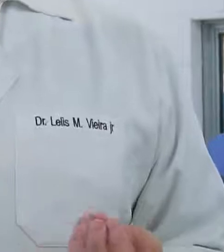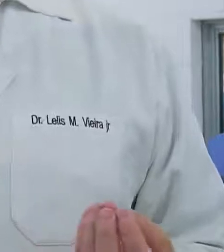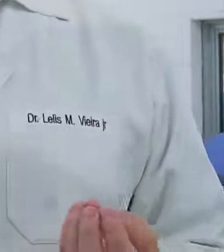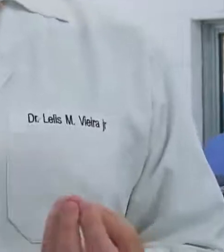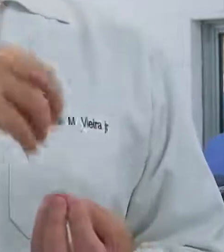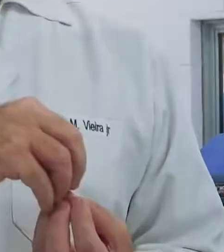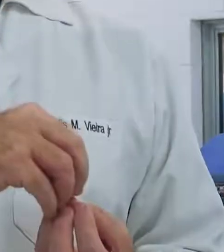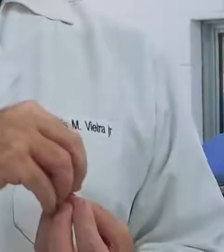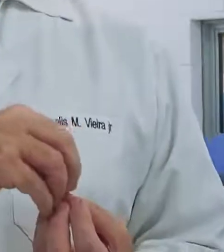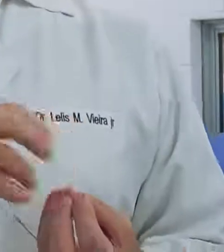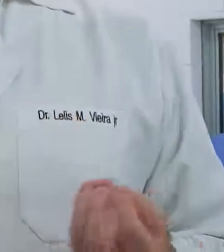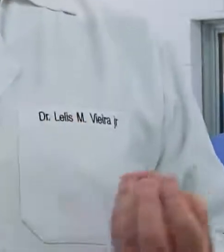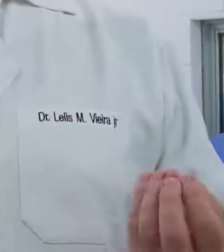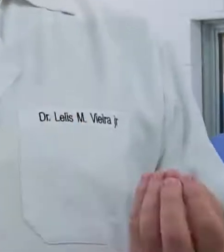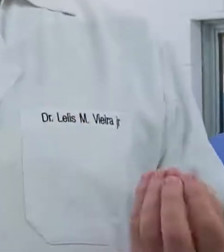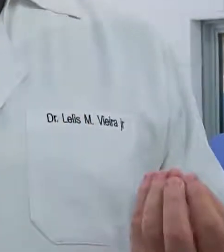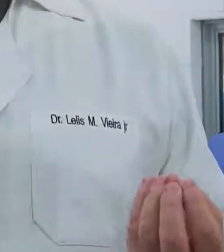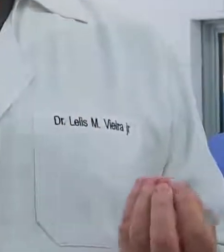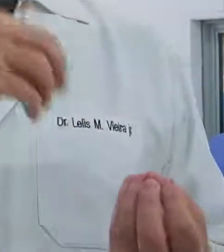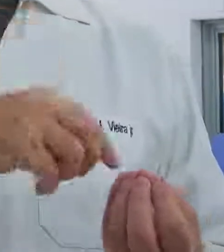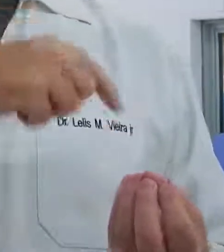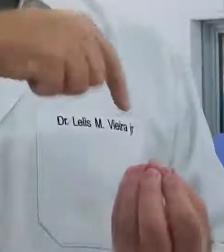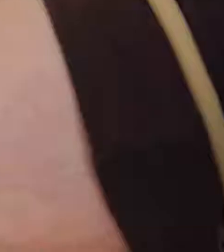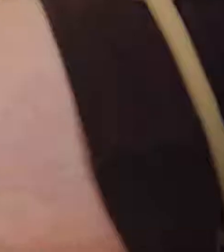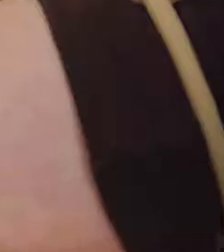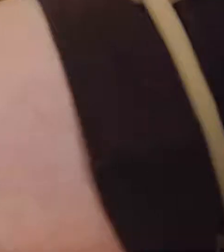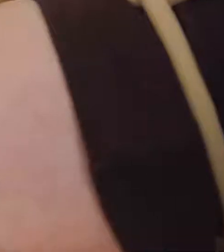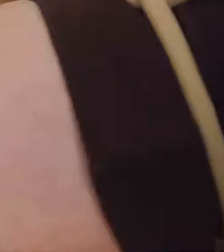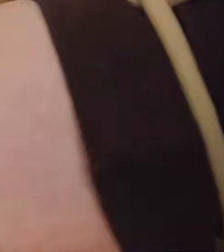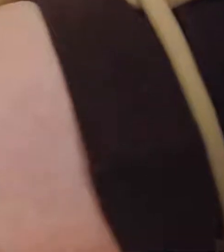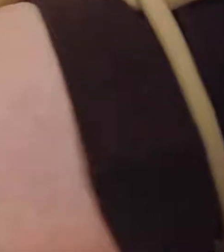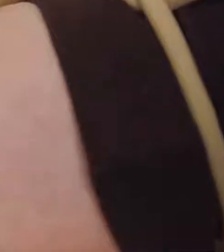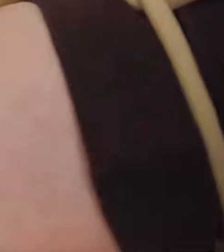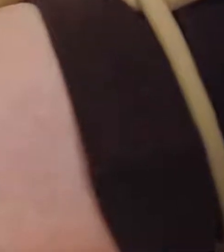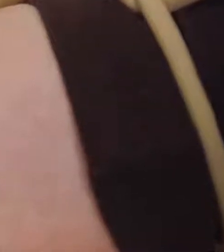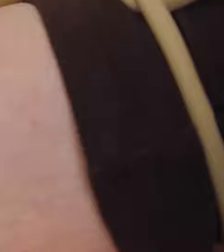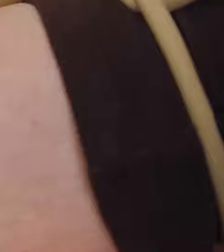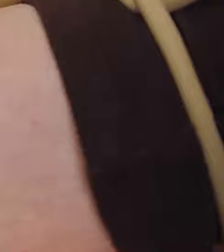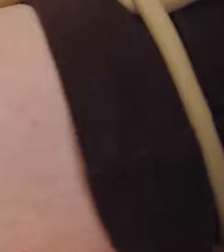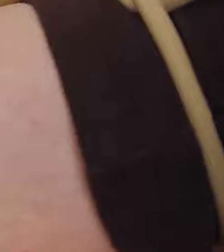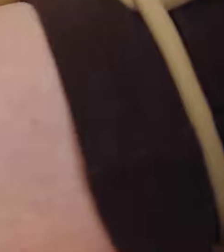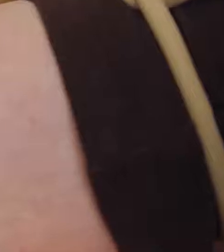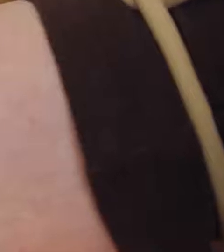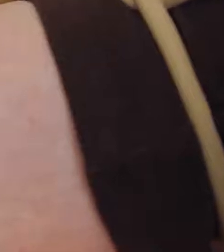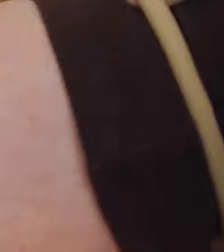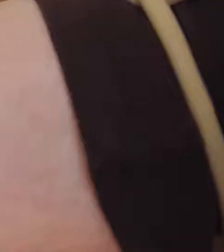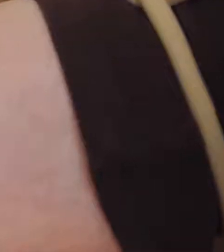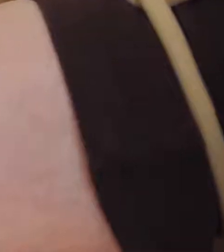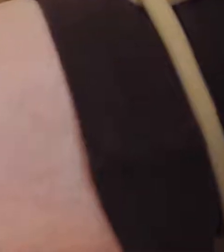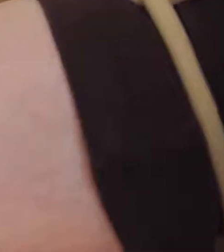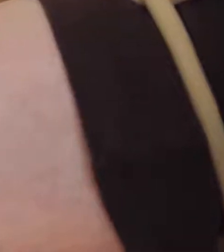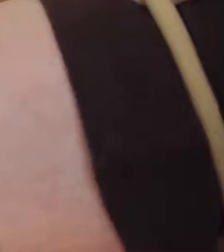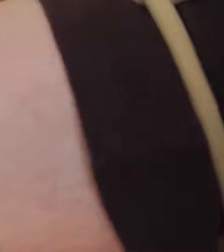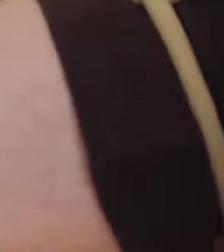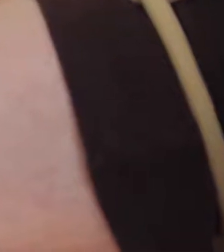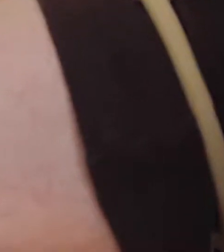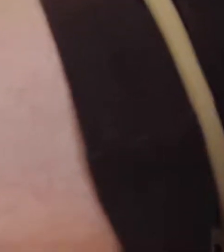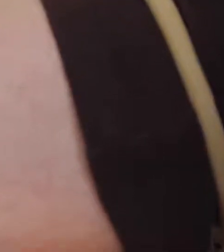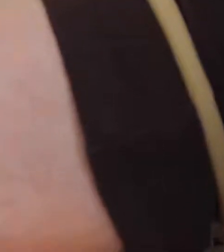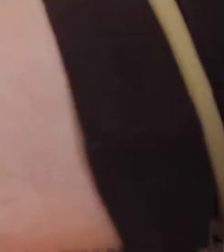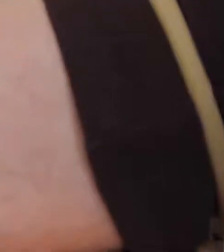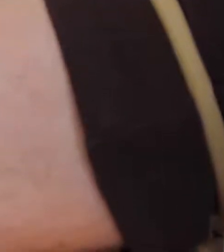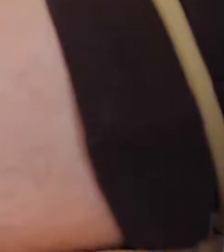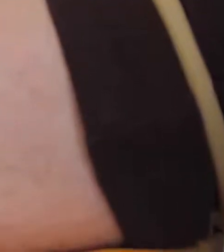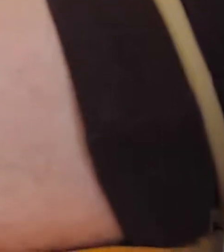pegar o B e doar para o A, você vai causar uma reação, porque ele não tem o B, ele tem o A, ele tem uma coisa diferente, então ele vai considerar aquilo